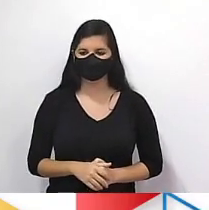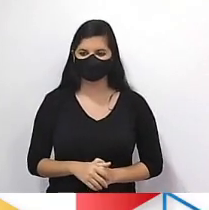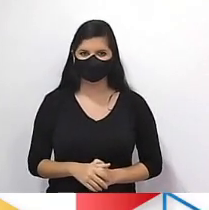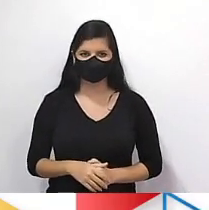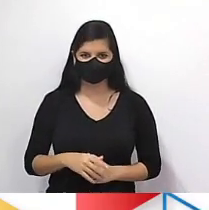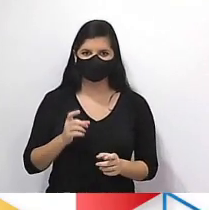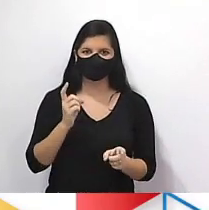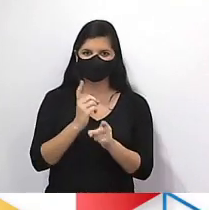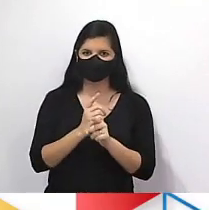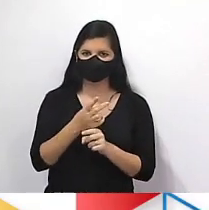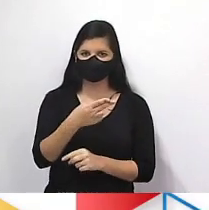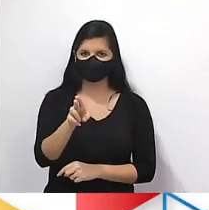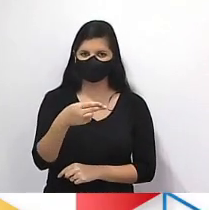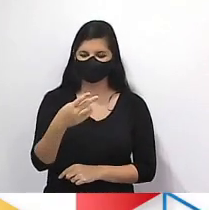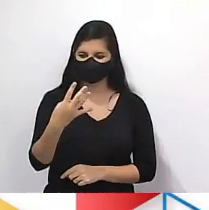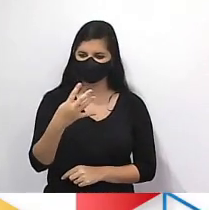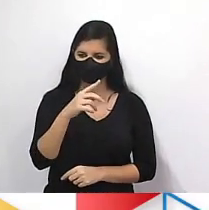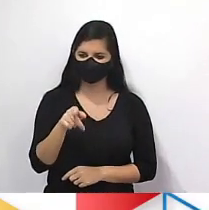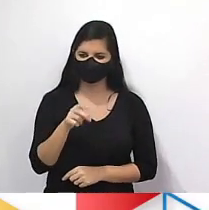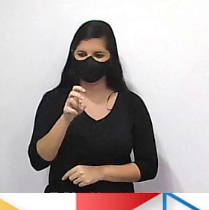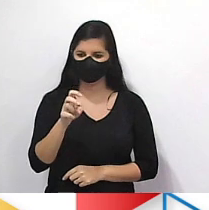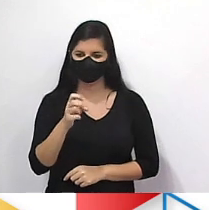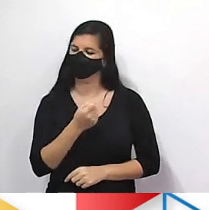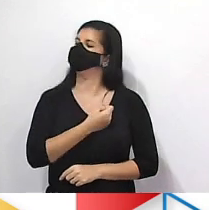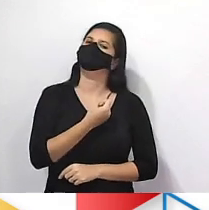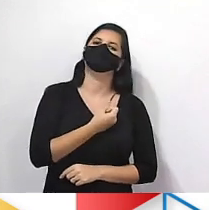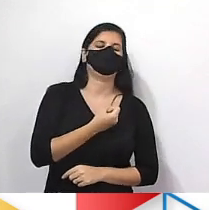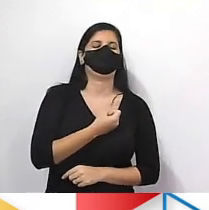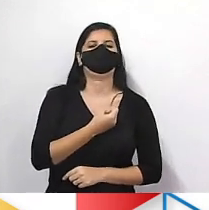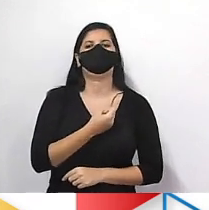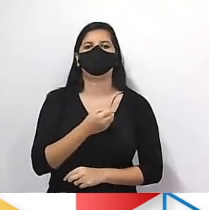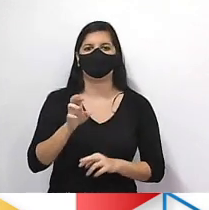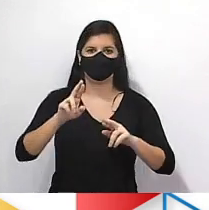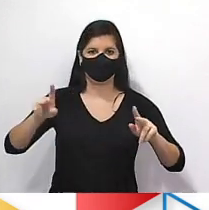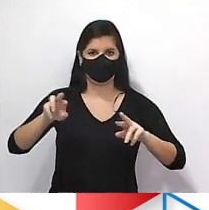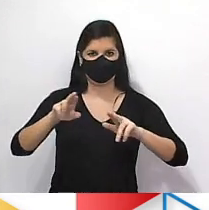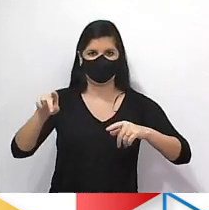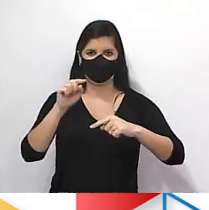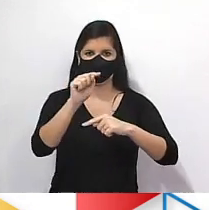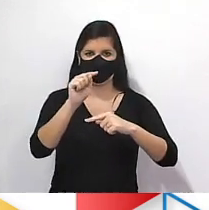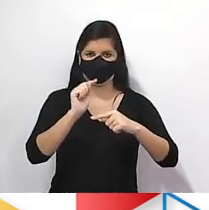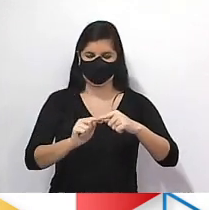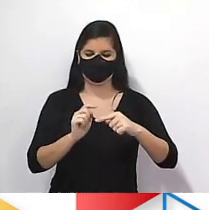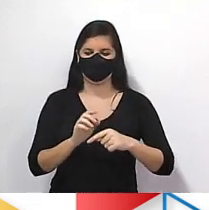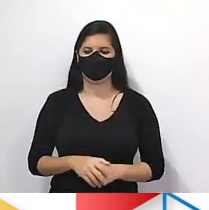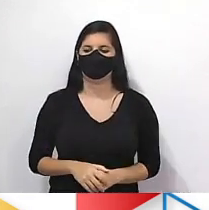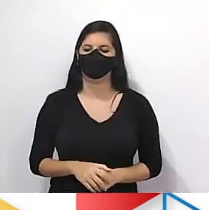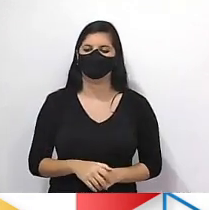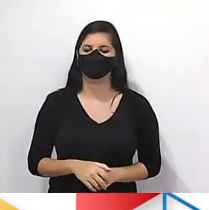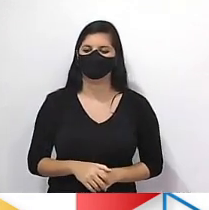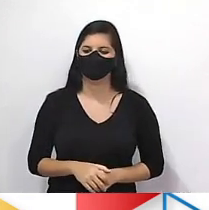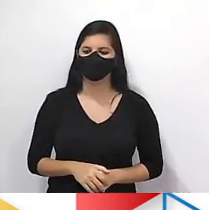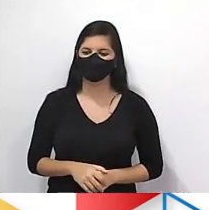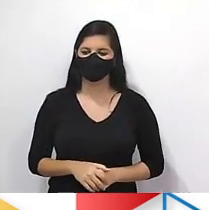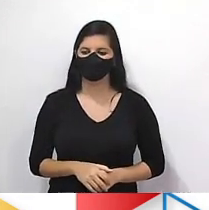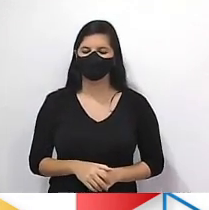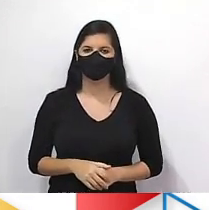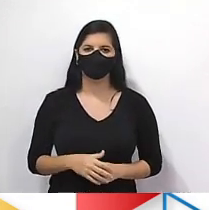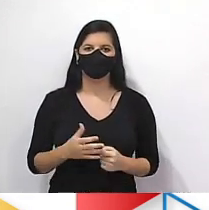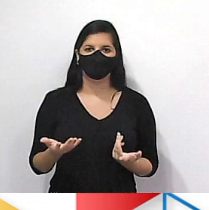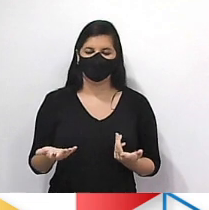Representei 4,5, tá bom? Que é um valor já diferente da fração, tranquilo? Agora nós vamos